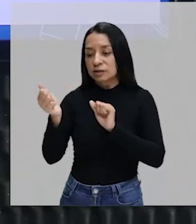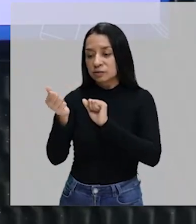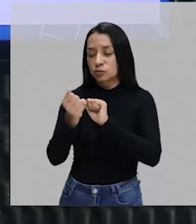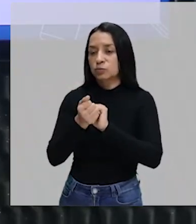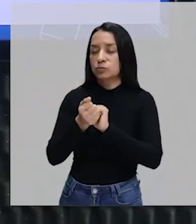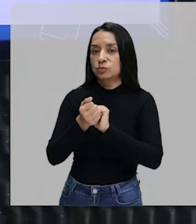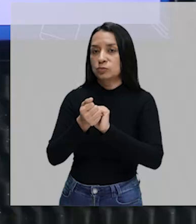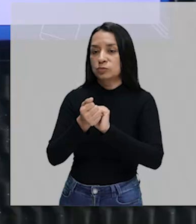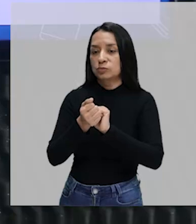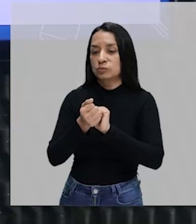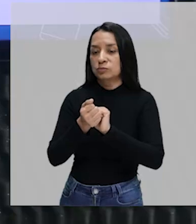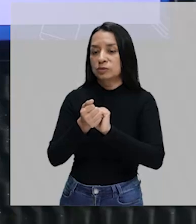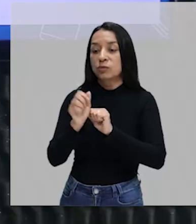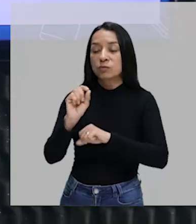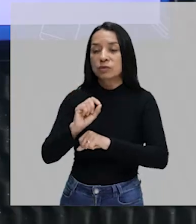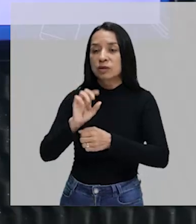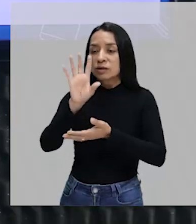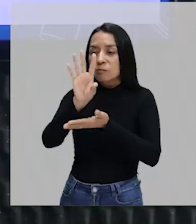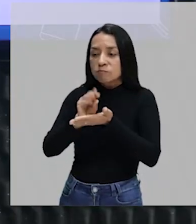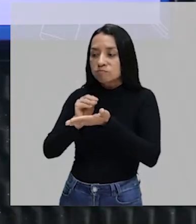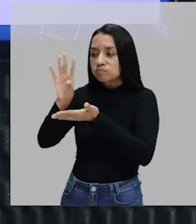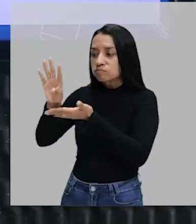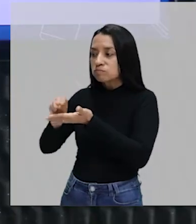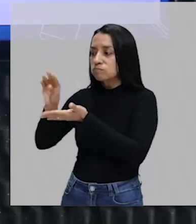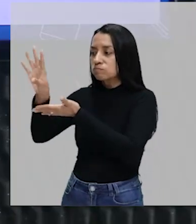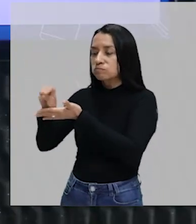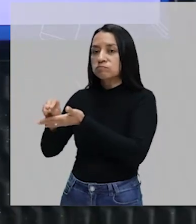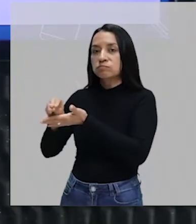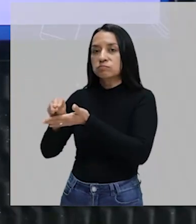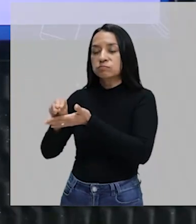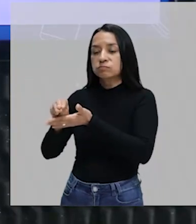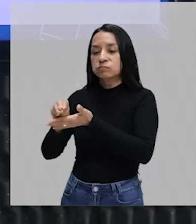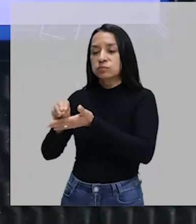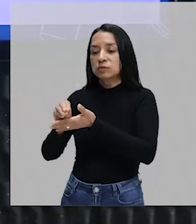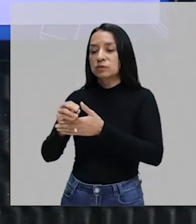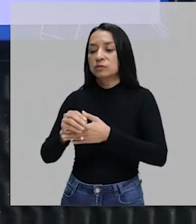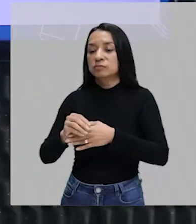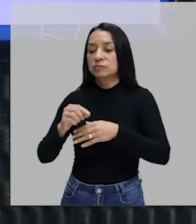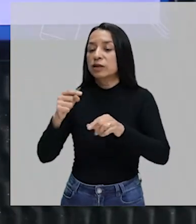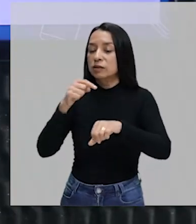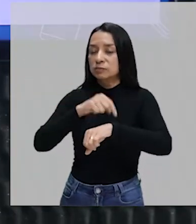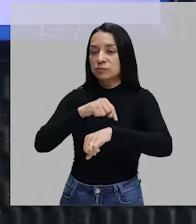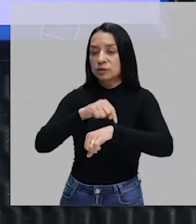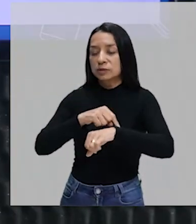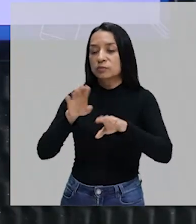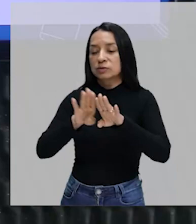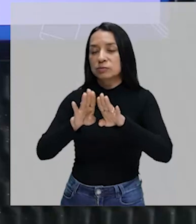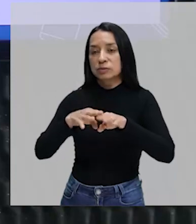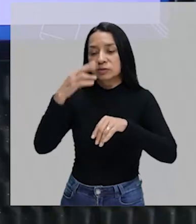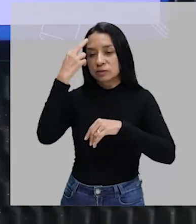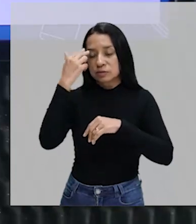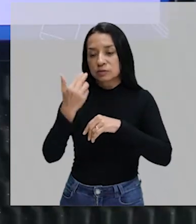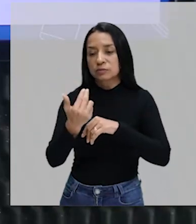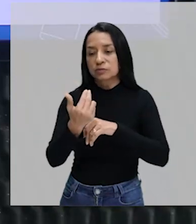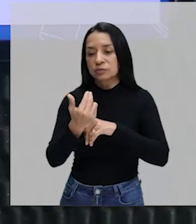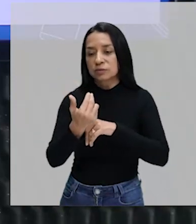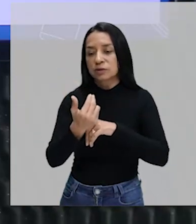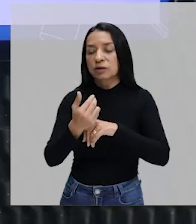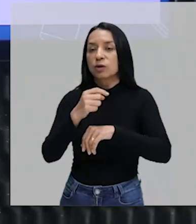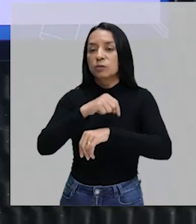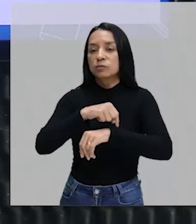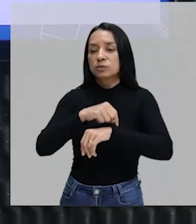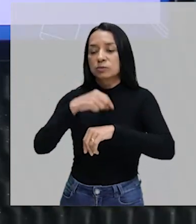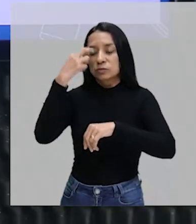são recolhidas pelos sentidos, certo? No tempo e na história. Então, o tempo e a história também desenvolve, né, um papel muito